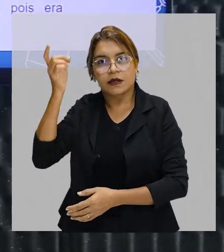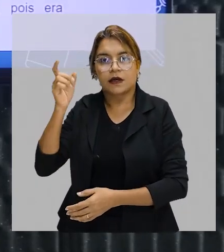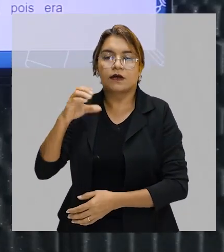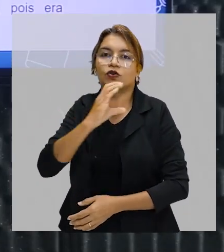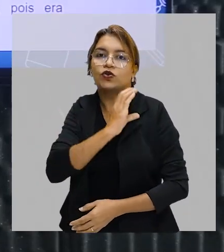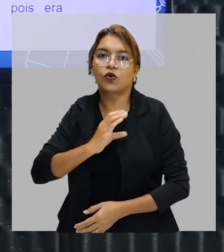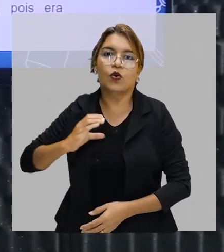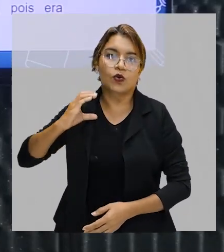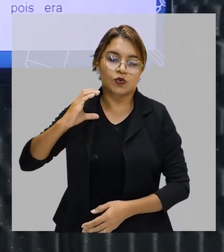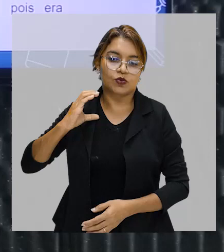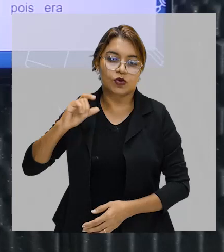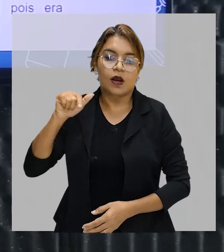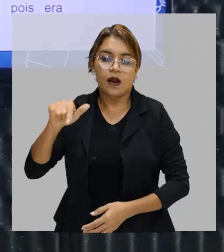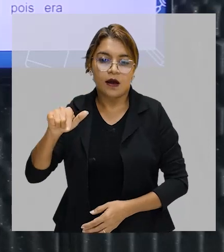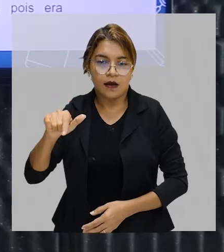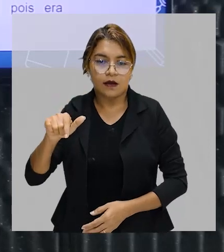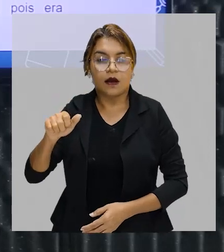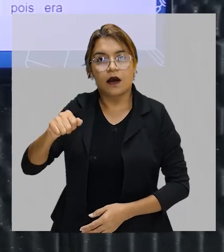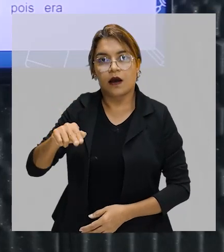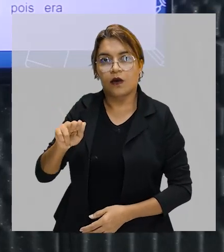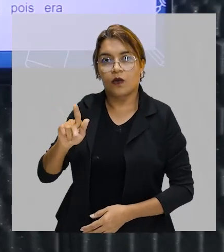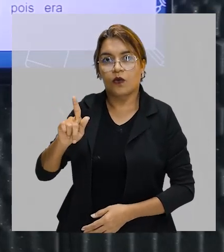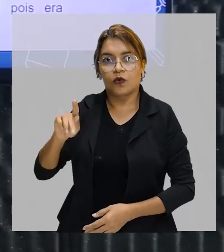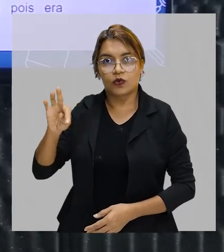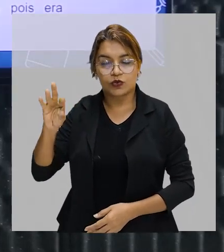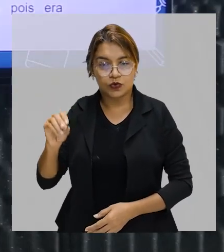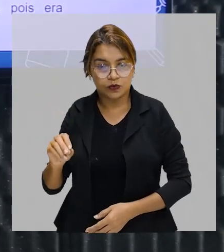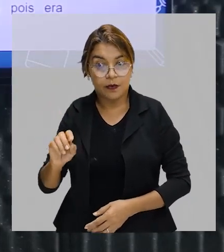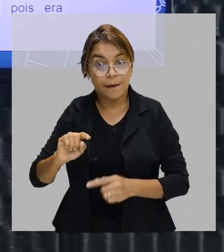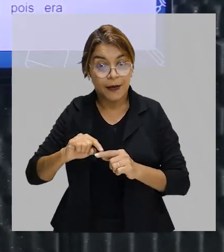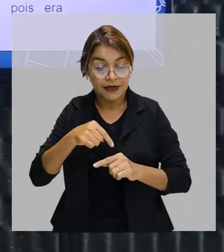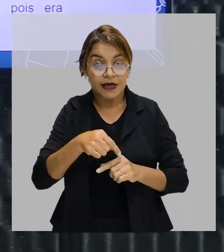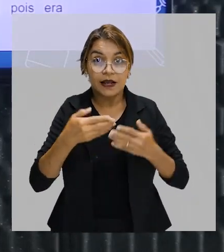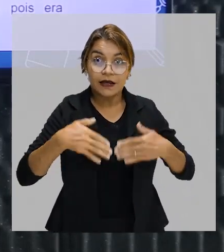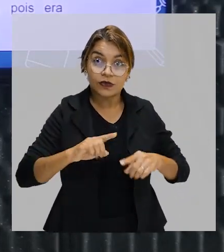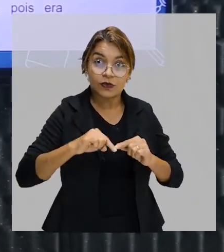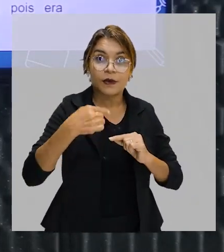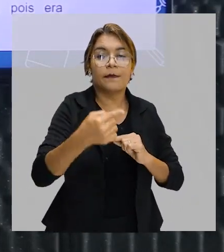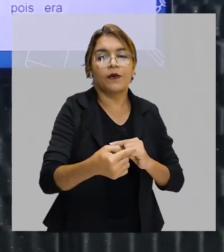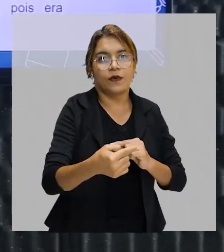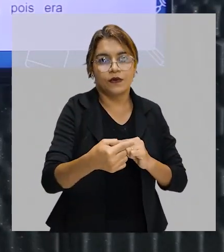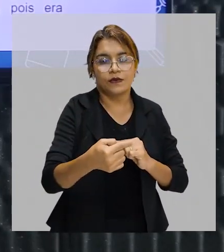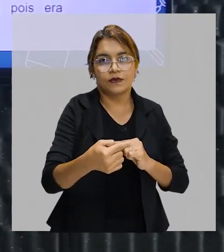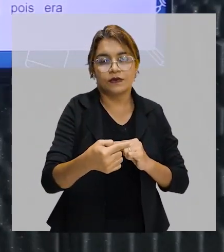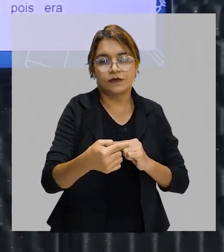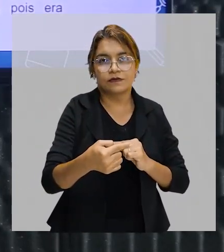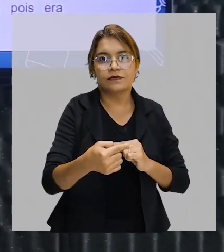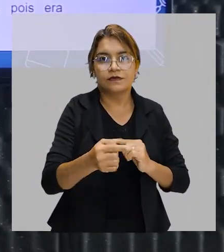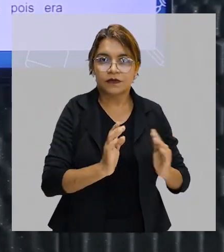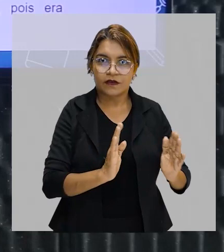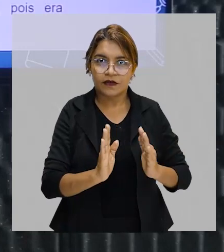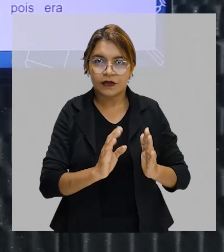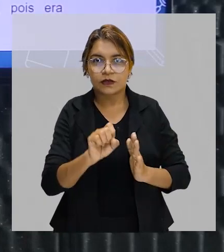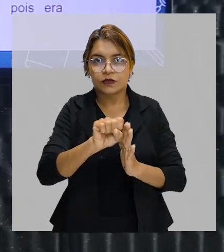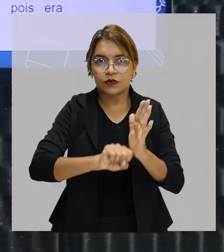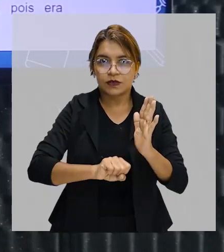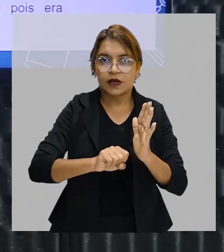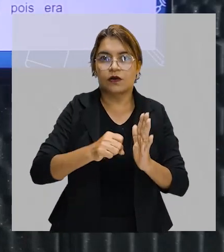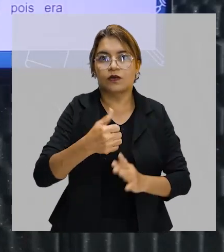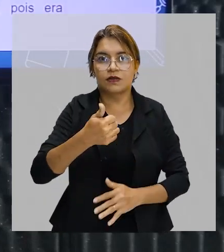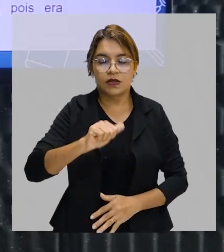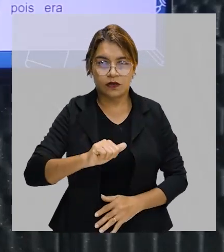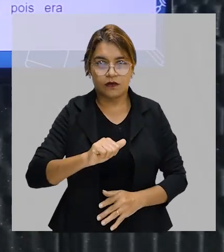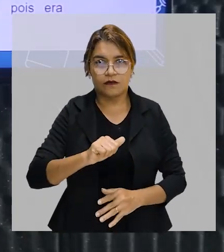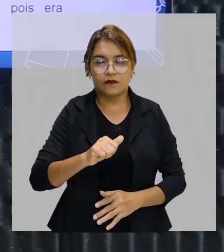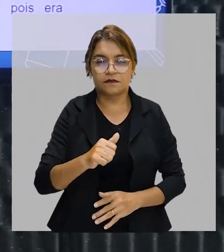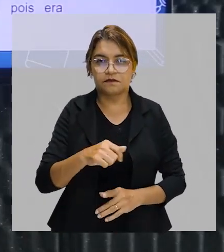pela filosofia do Augusto Comte. Só que ele vem depois, ele já é da segunda metade do século XIX. E